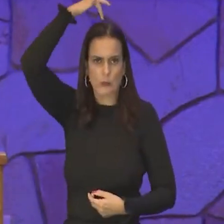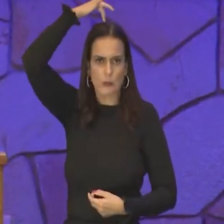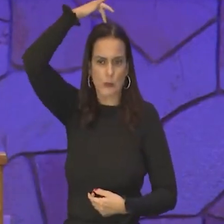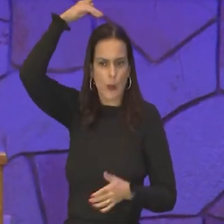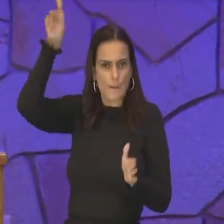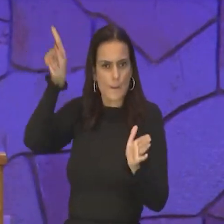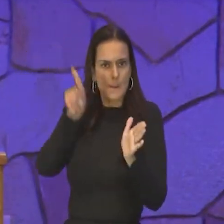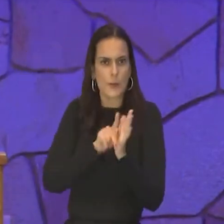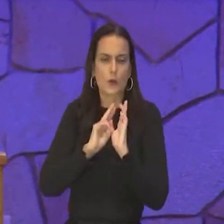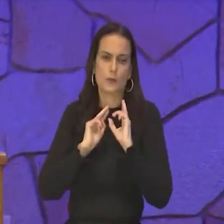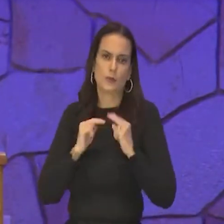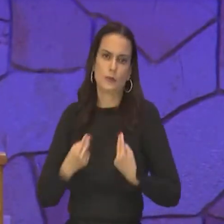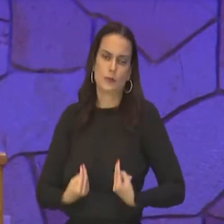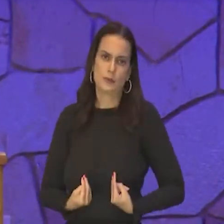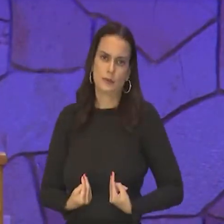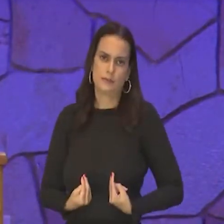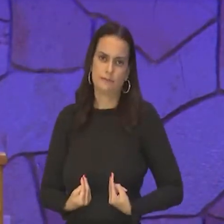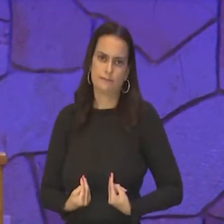humana.